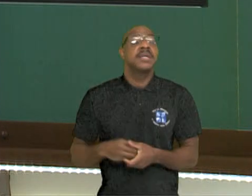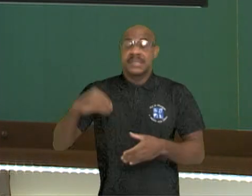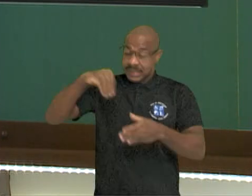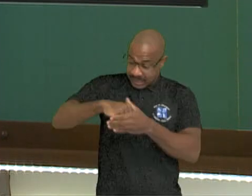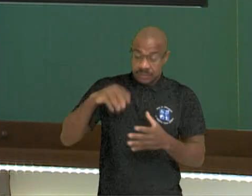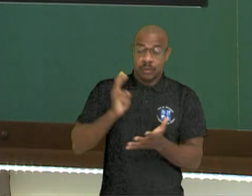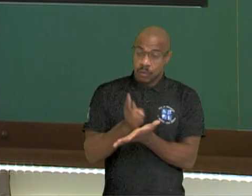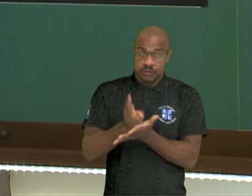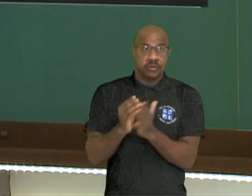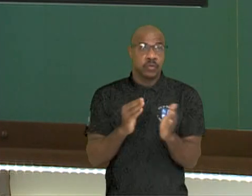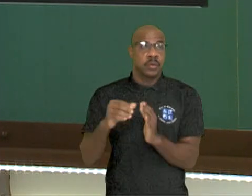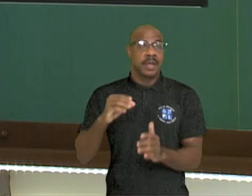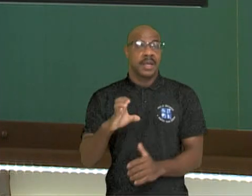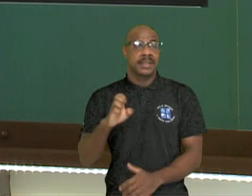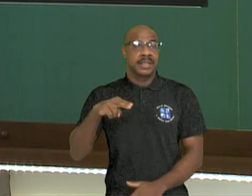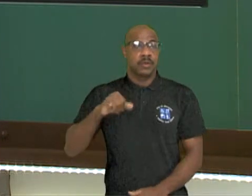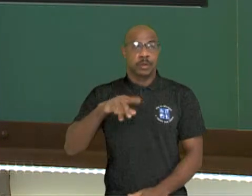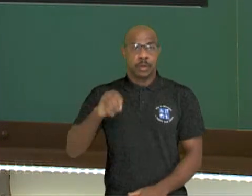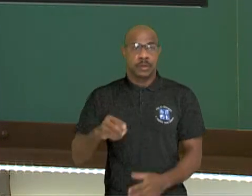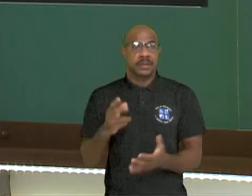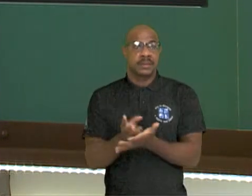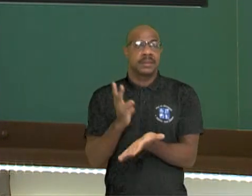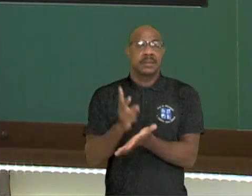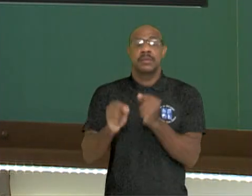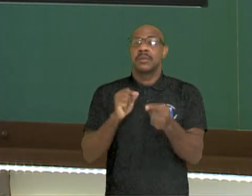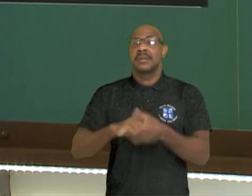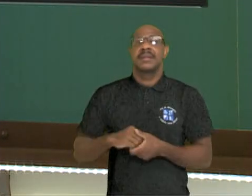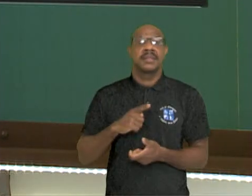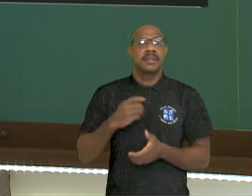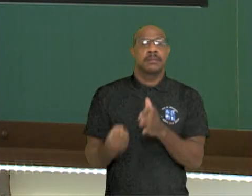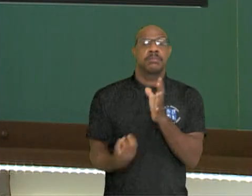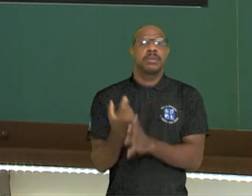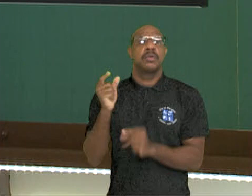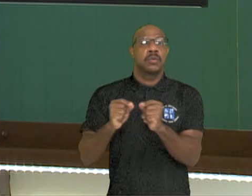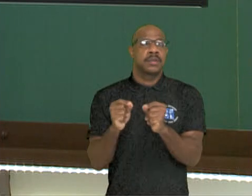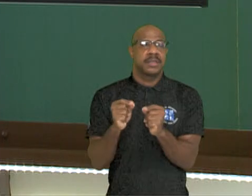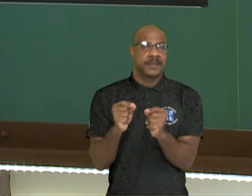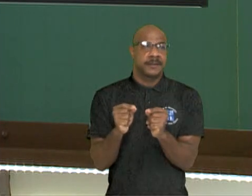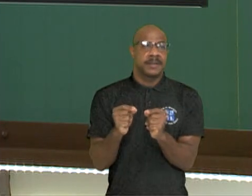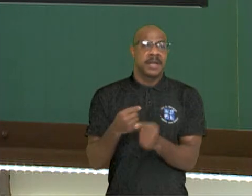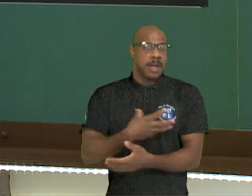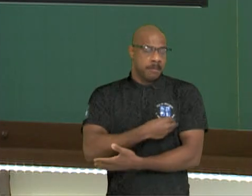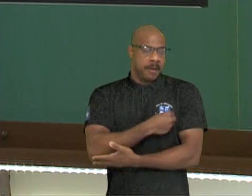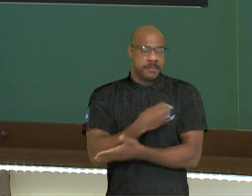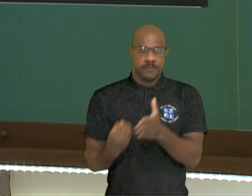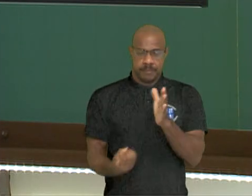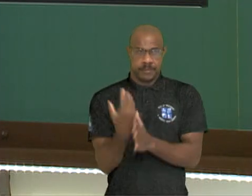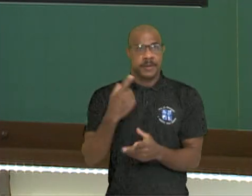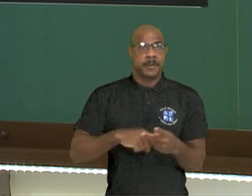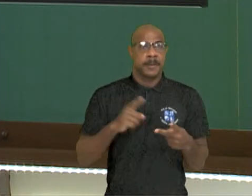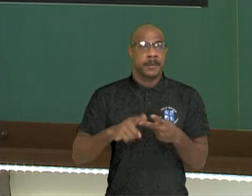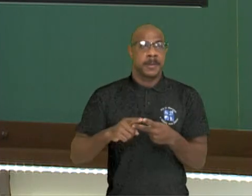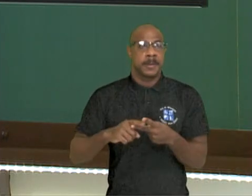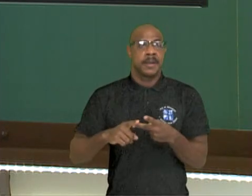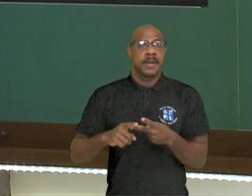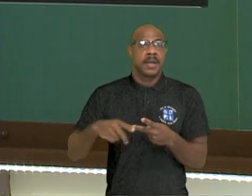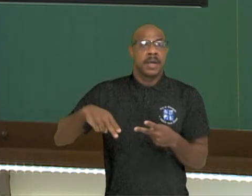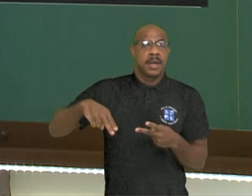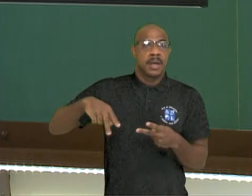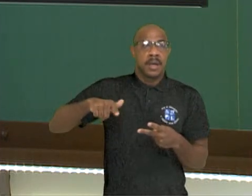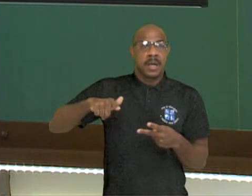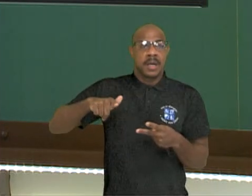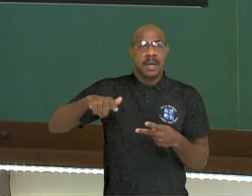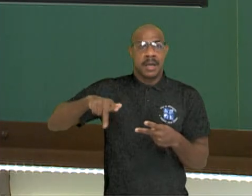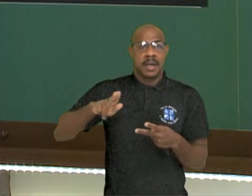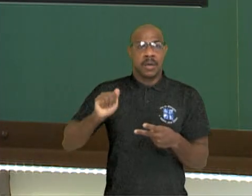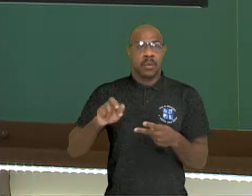ter período terciário, com a origem ali, o surgimento de grandes mamíferos, né? E no quaternário, que é a chegada do